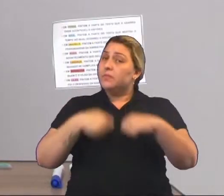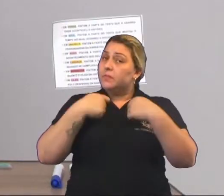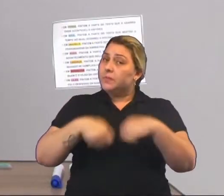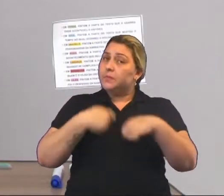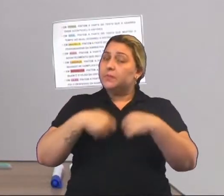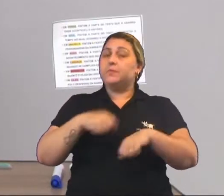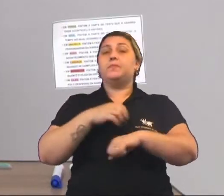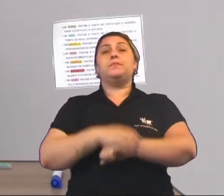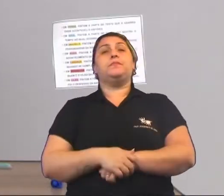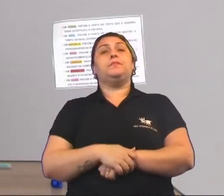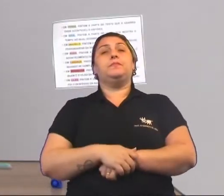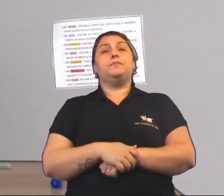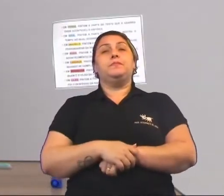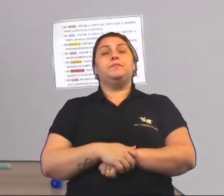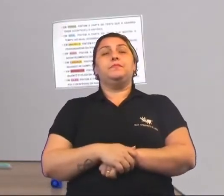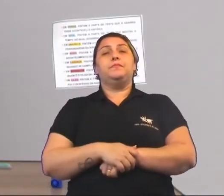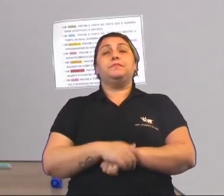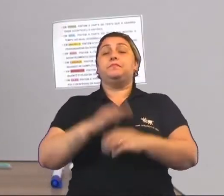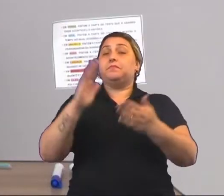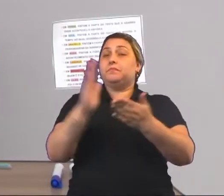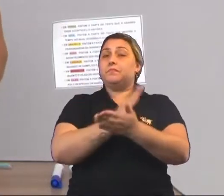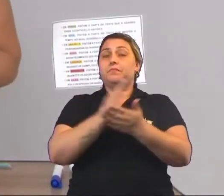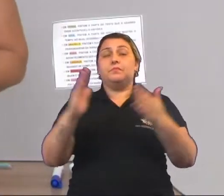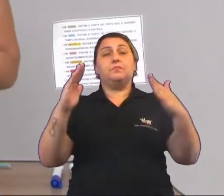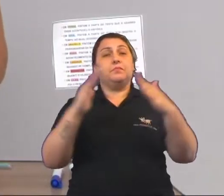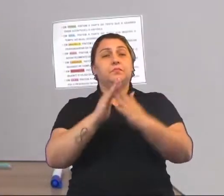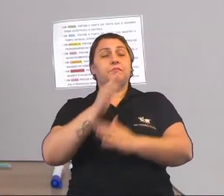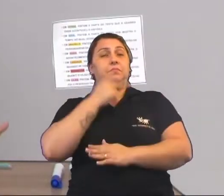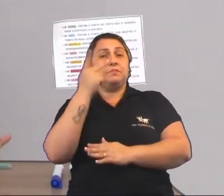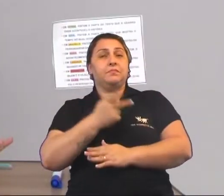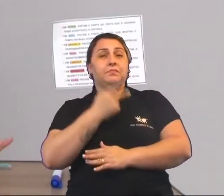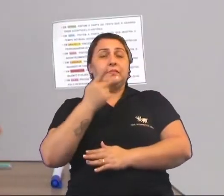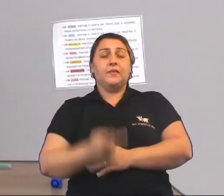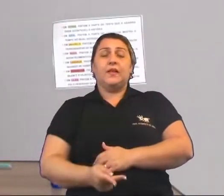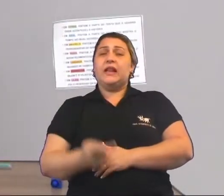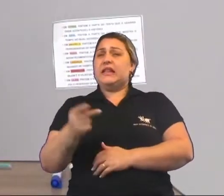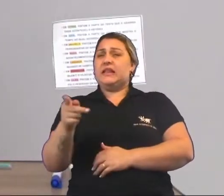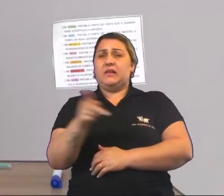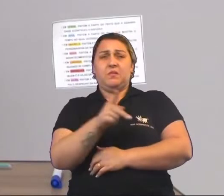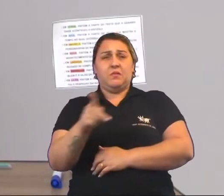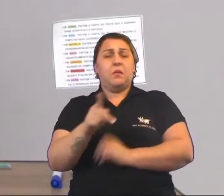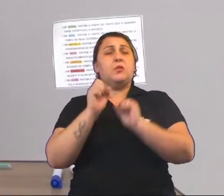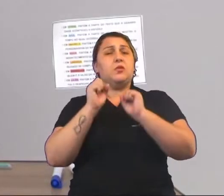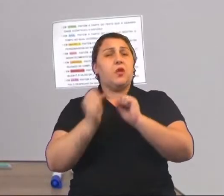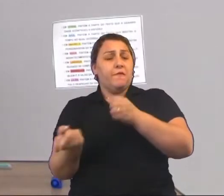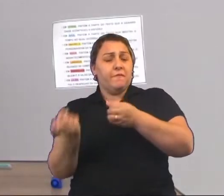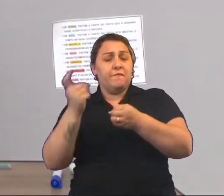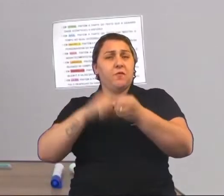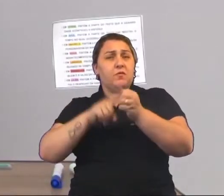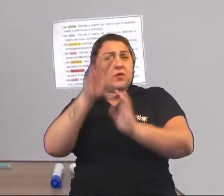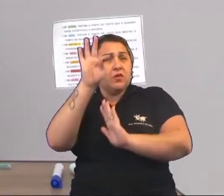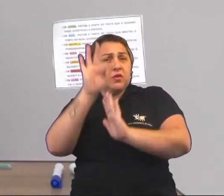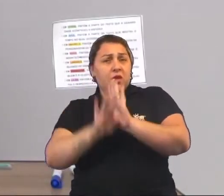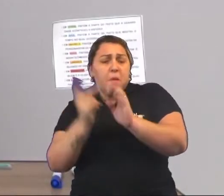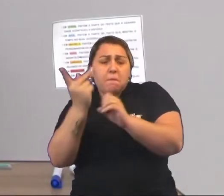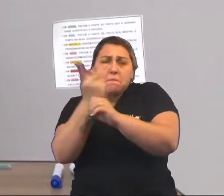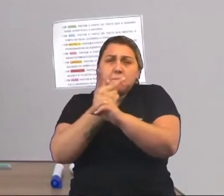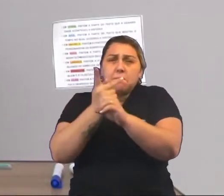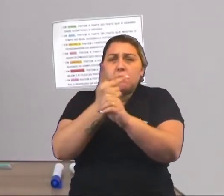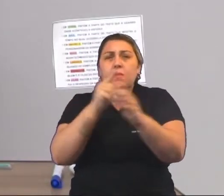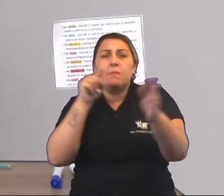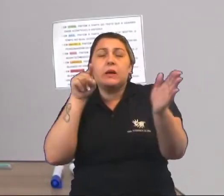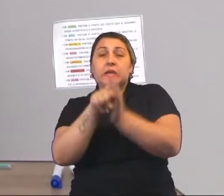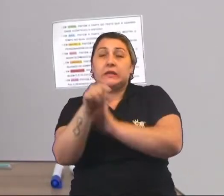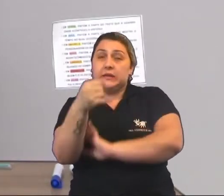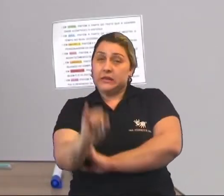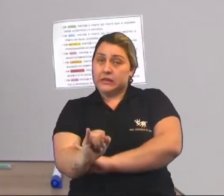fossem necessárias. E talvez alguém aí de casa está falando assim, não, professora, eu podia só voltar ao texto e procurar essas perguntas